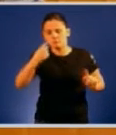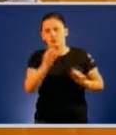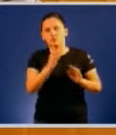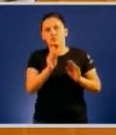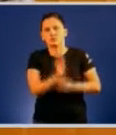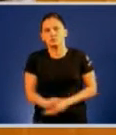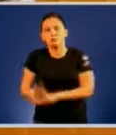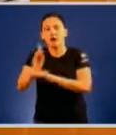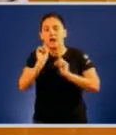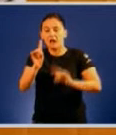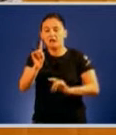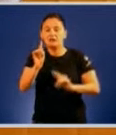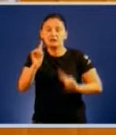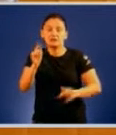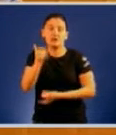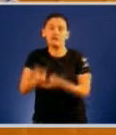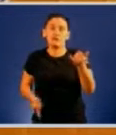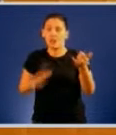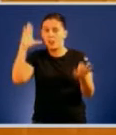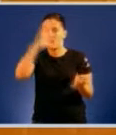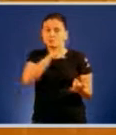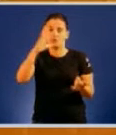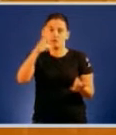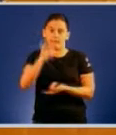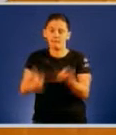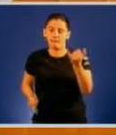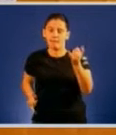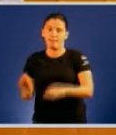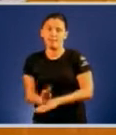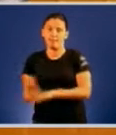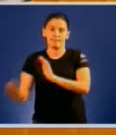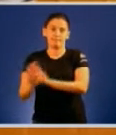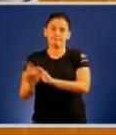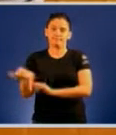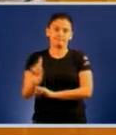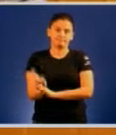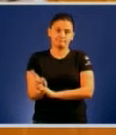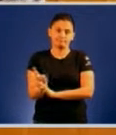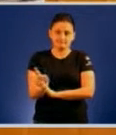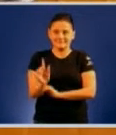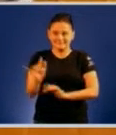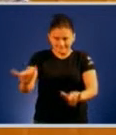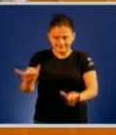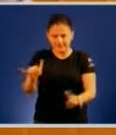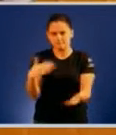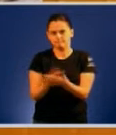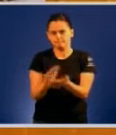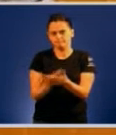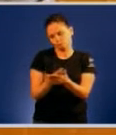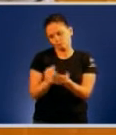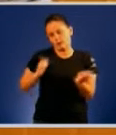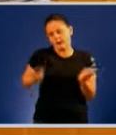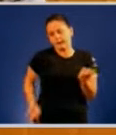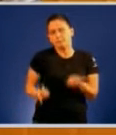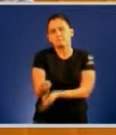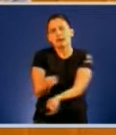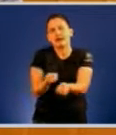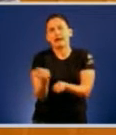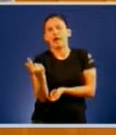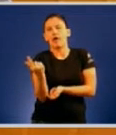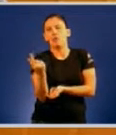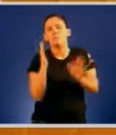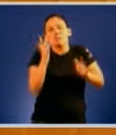arrasa debaixo do asfalto, pois está claro que non queda preservada e, polo tanto, sí asoma esa riqueza de mercado, pero